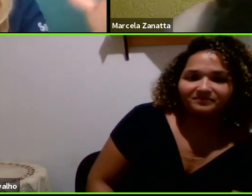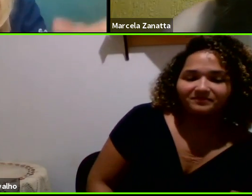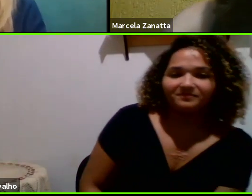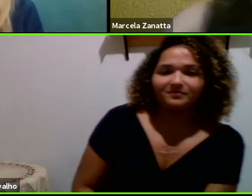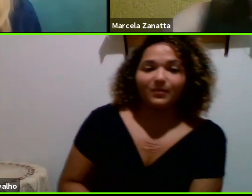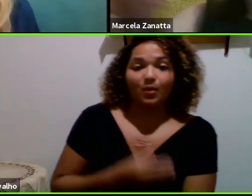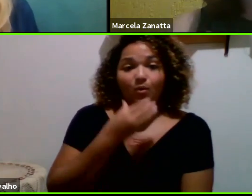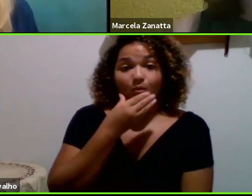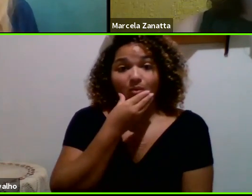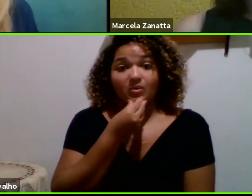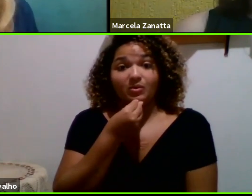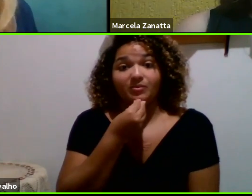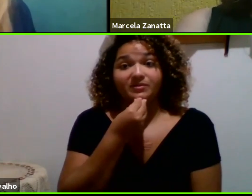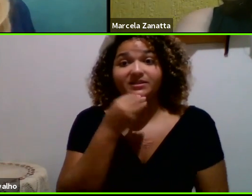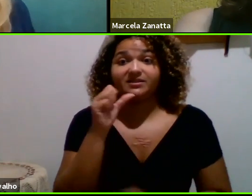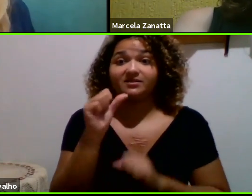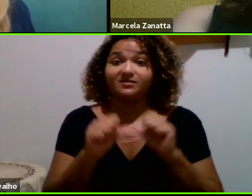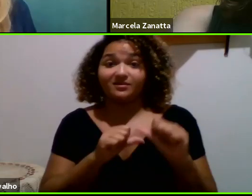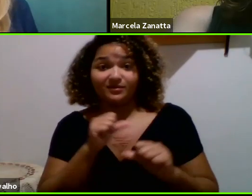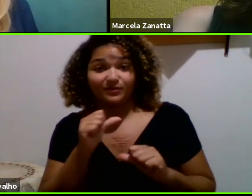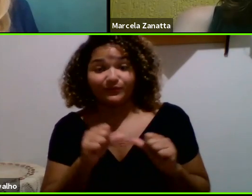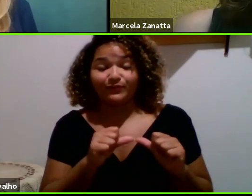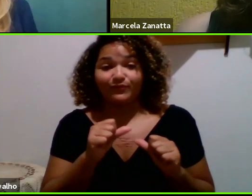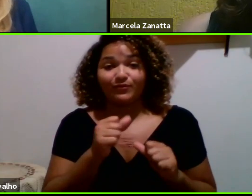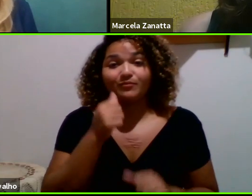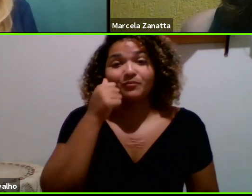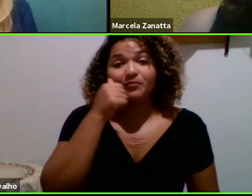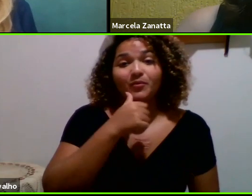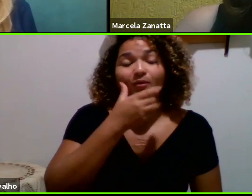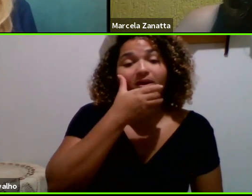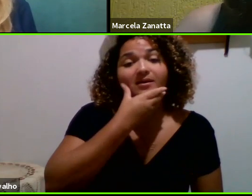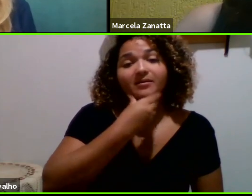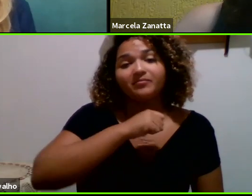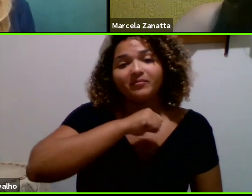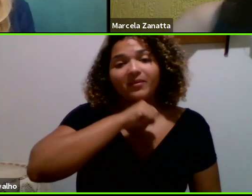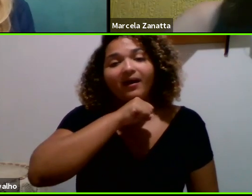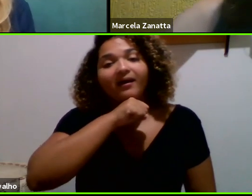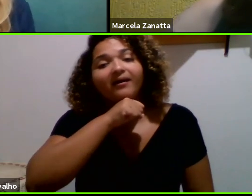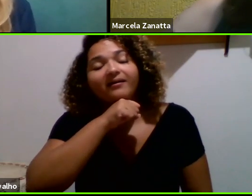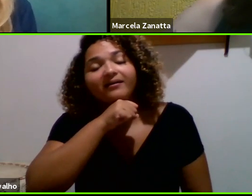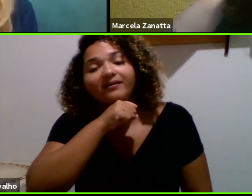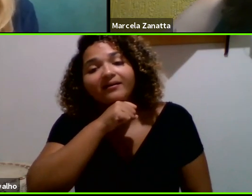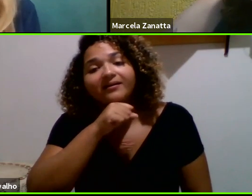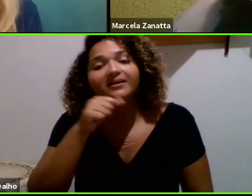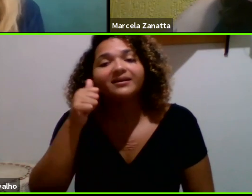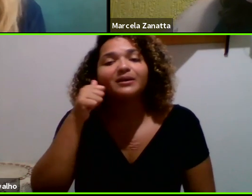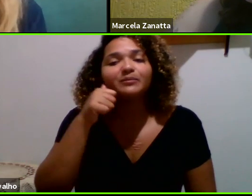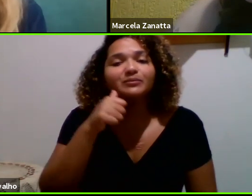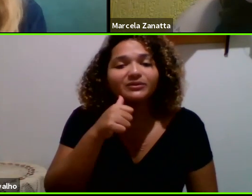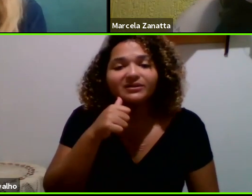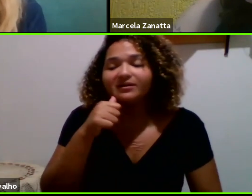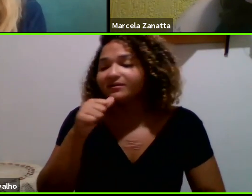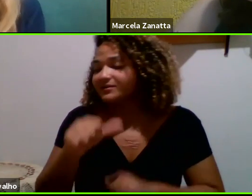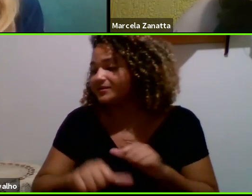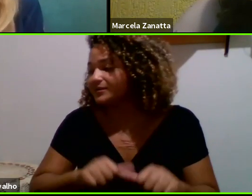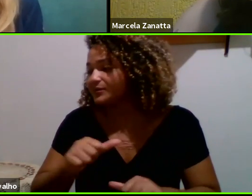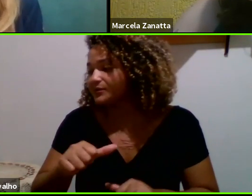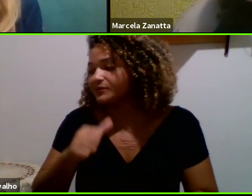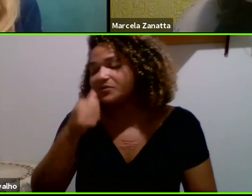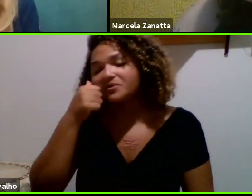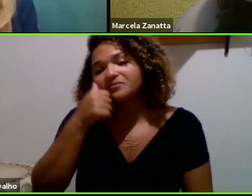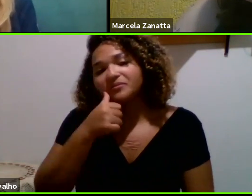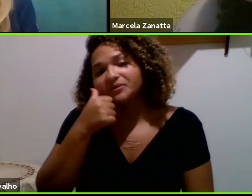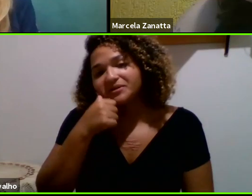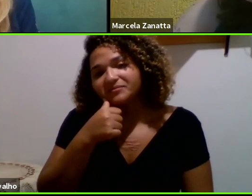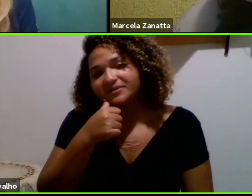aquela mulher que se tornou uma mãe, ou aquele homem que viveu um parto e se tornou um homem muito